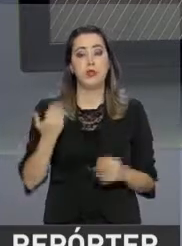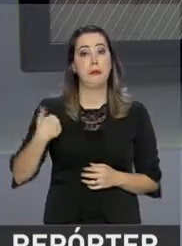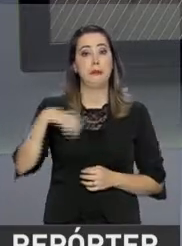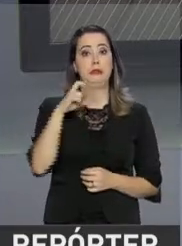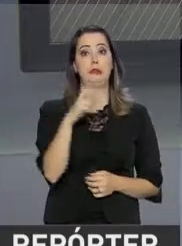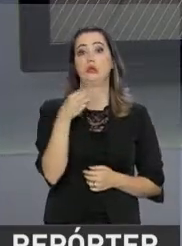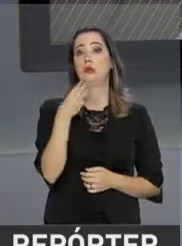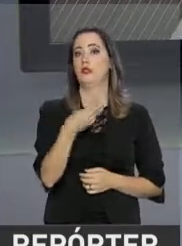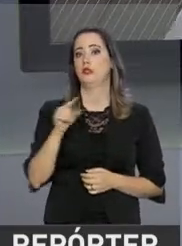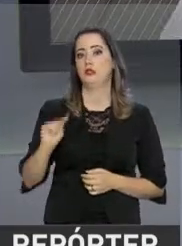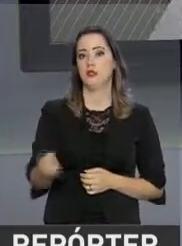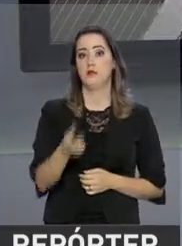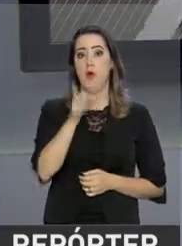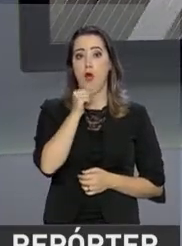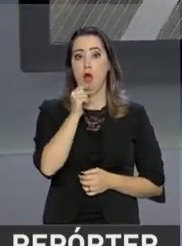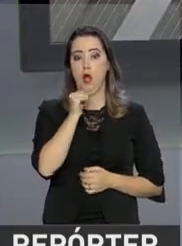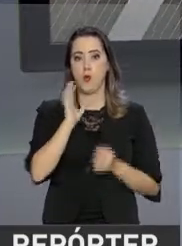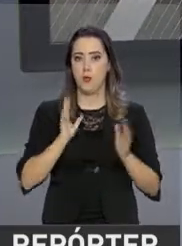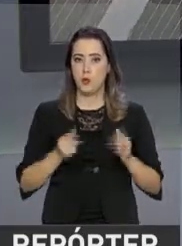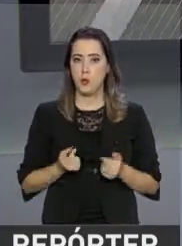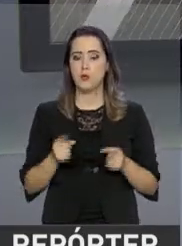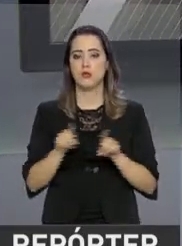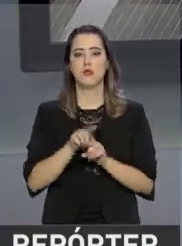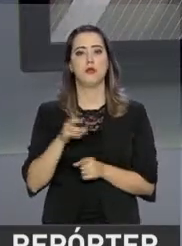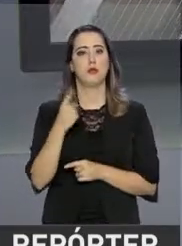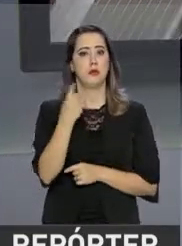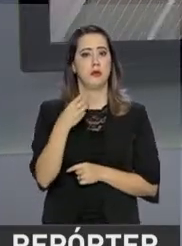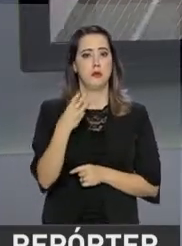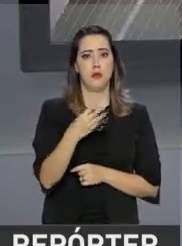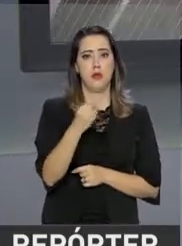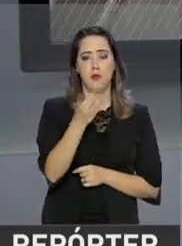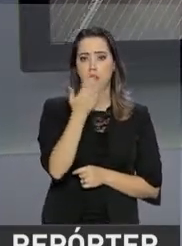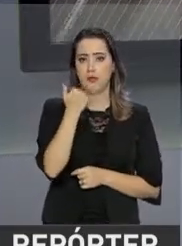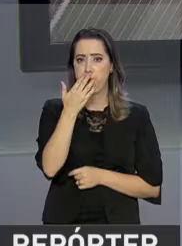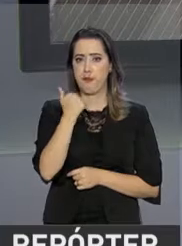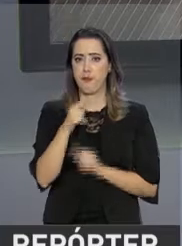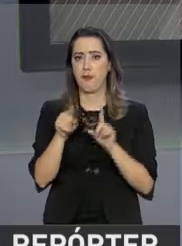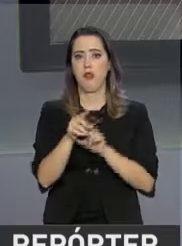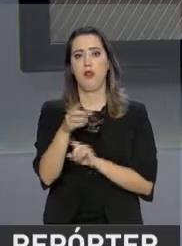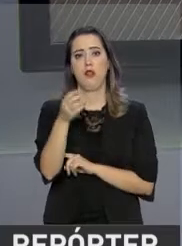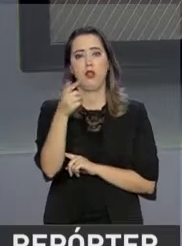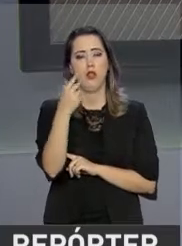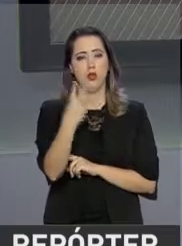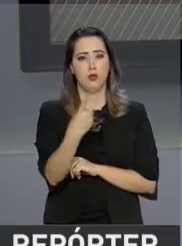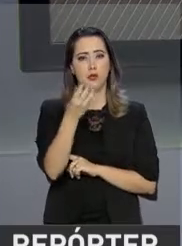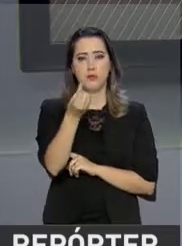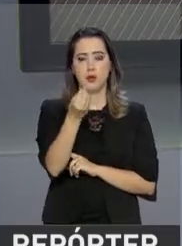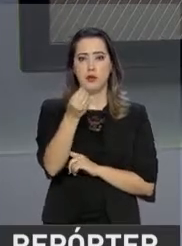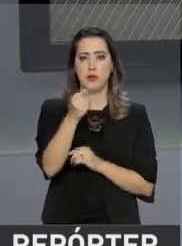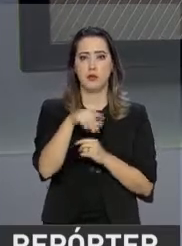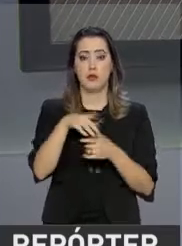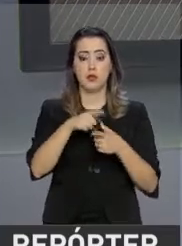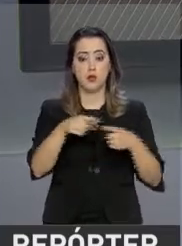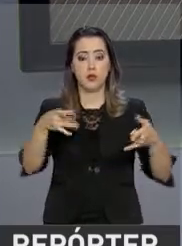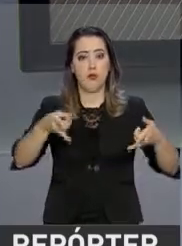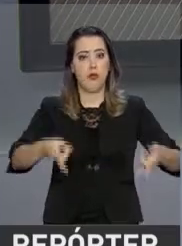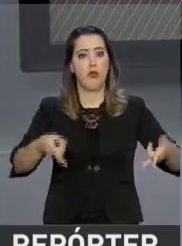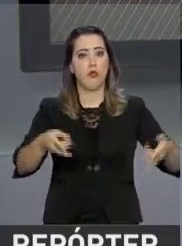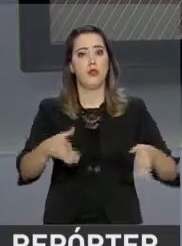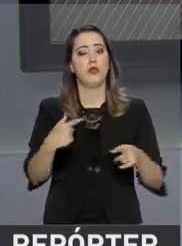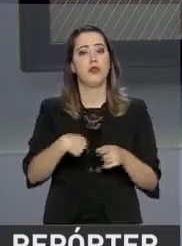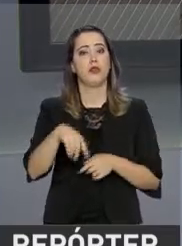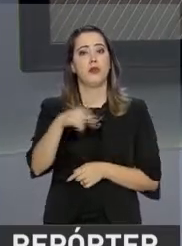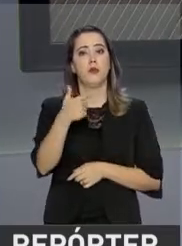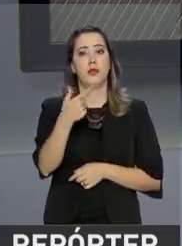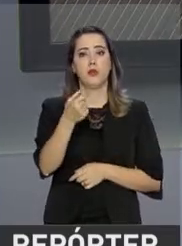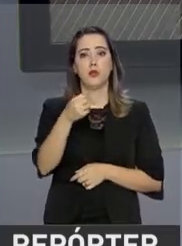mais de 53 mil galões de água, cerca de 1.300 cestas de alimentos, 2.600 colchões e 2.200